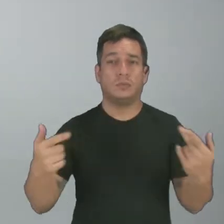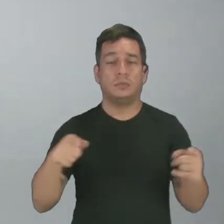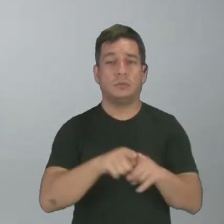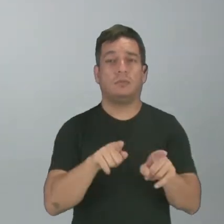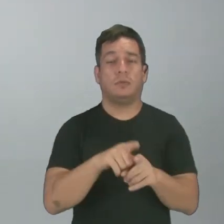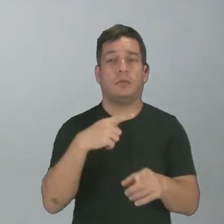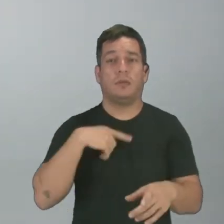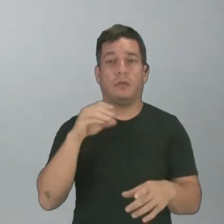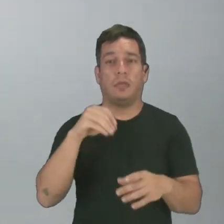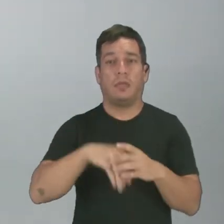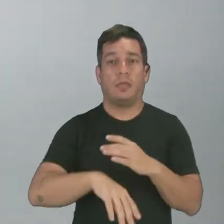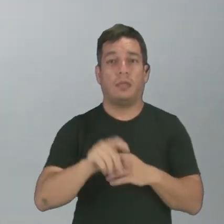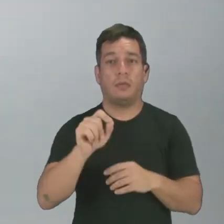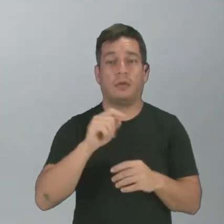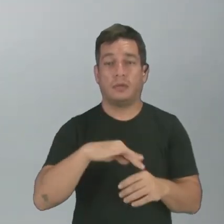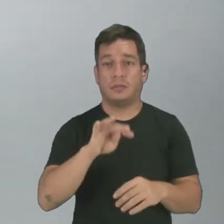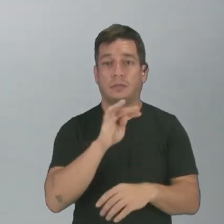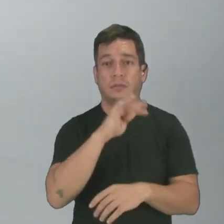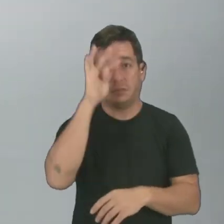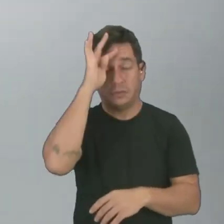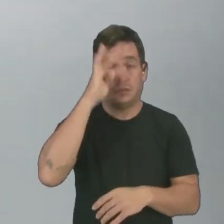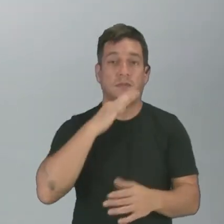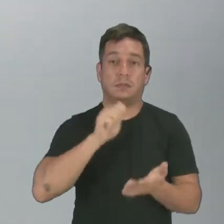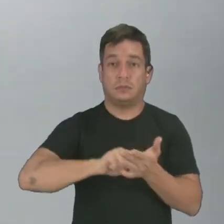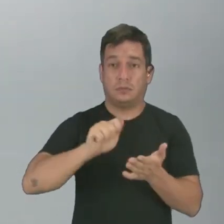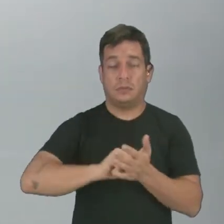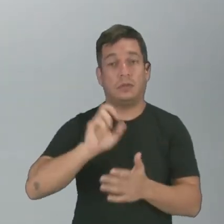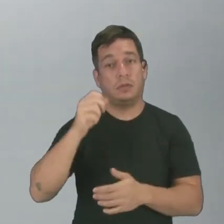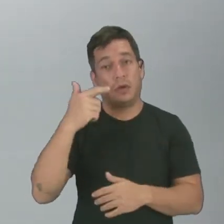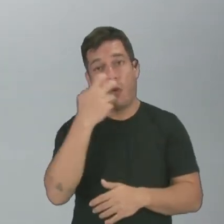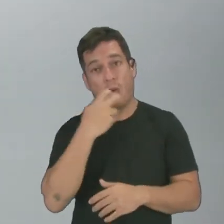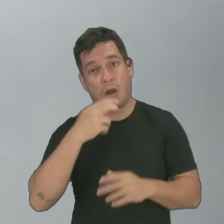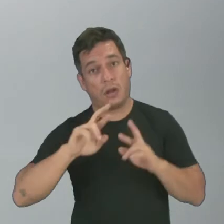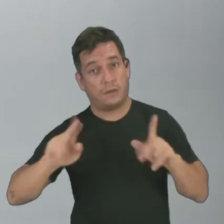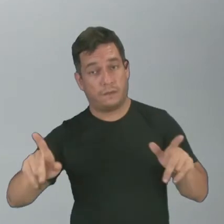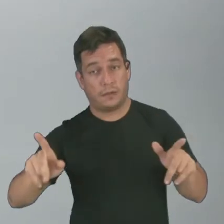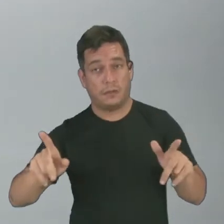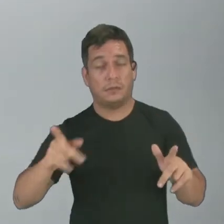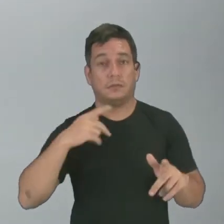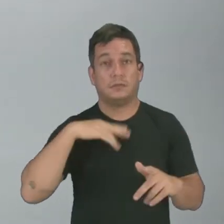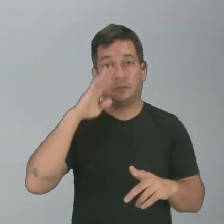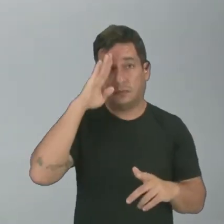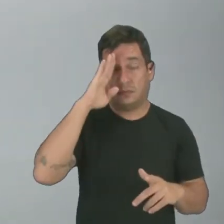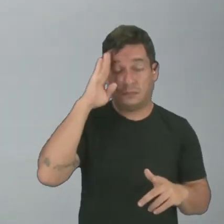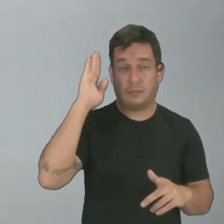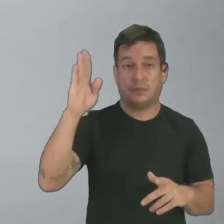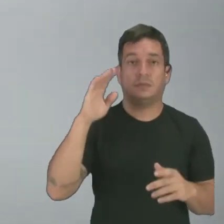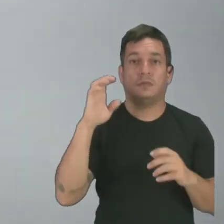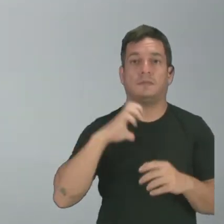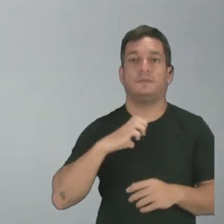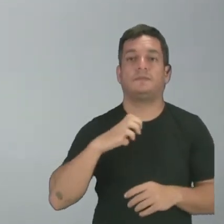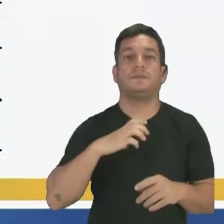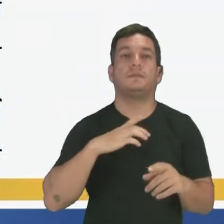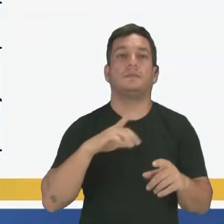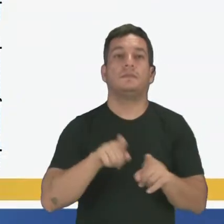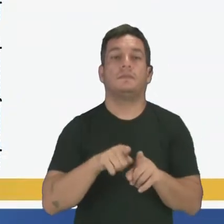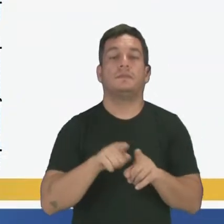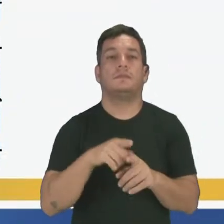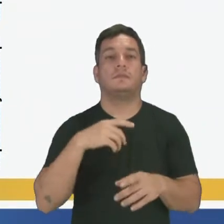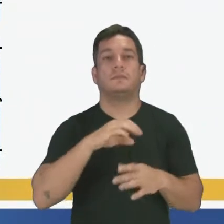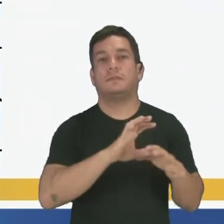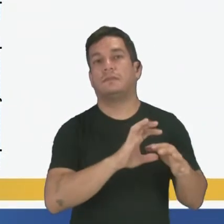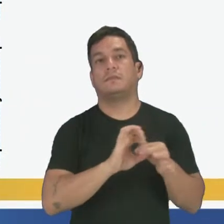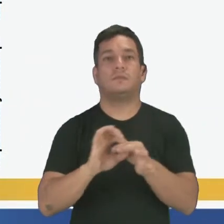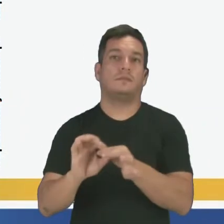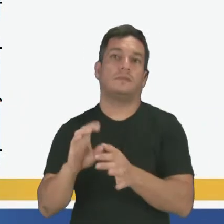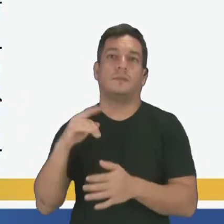estão incorporados a isso. Então, tradição escrita é uma coisa, oral é outra coisa. Princípios éticos. Então, Dentro dessa